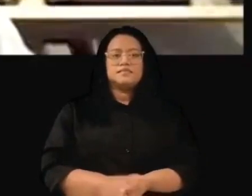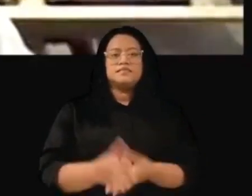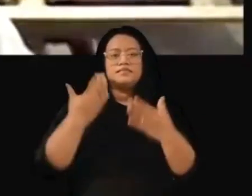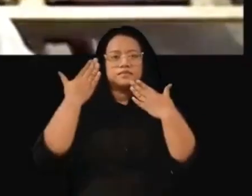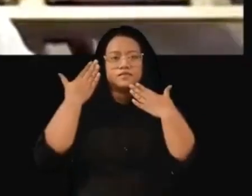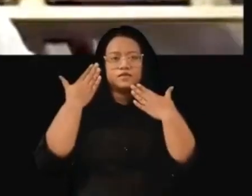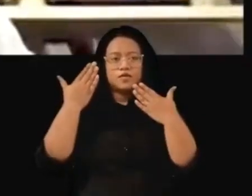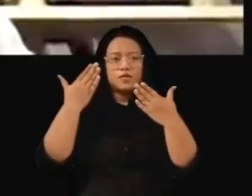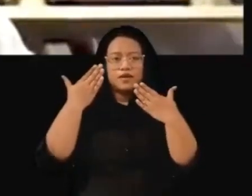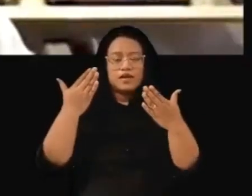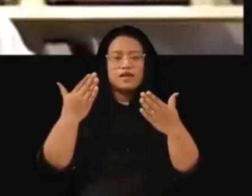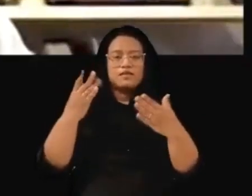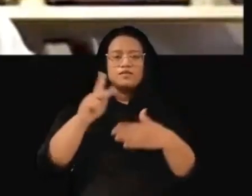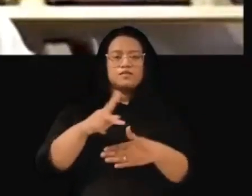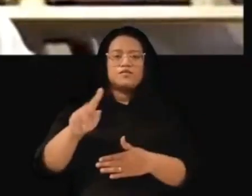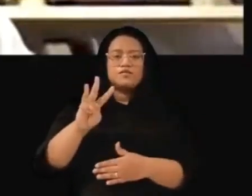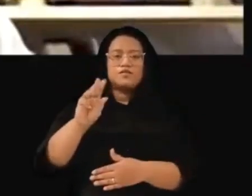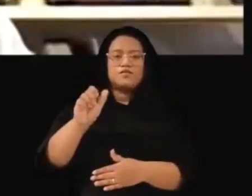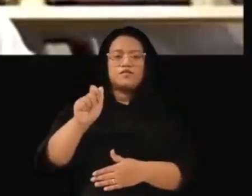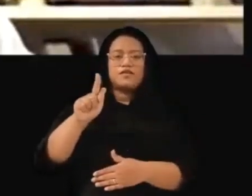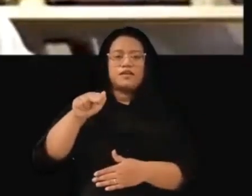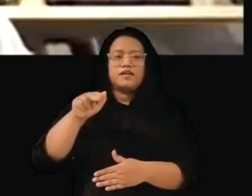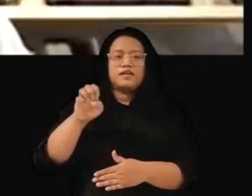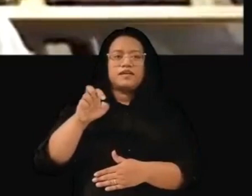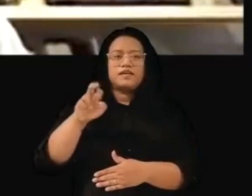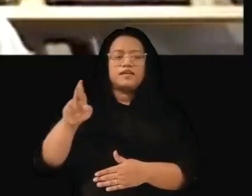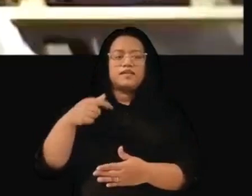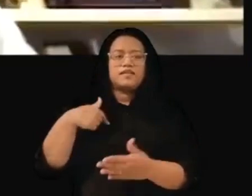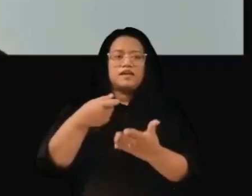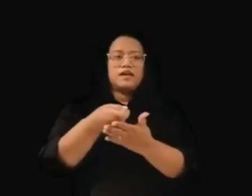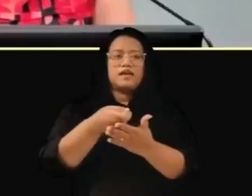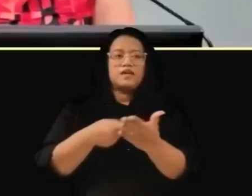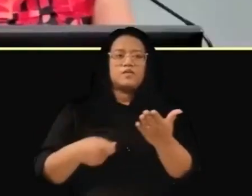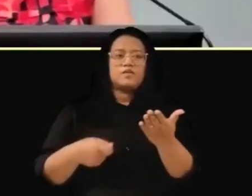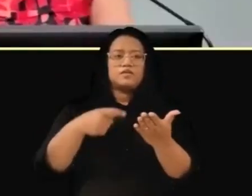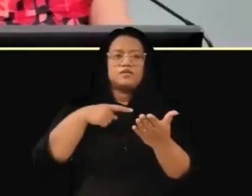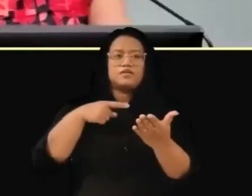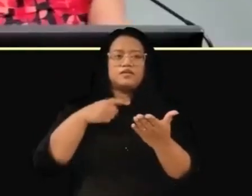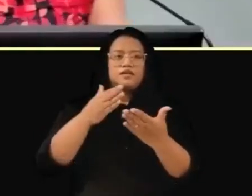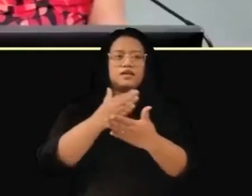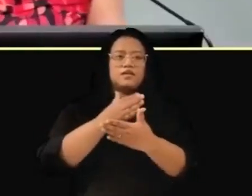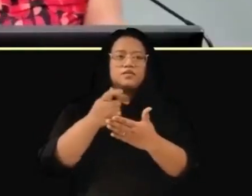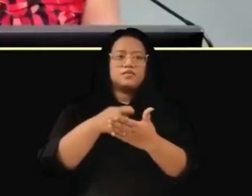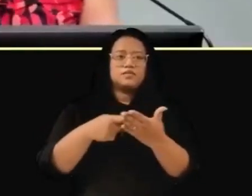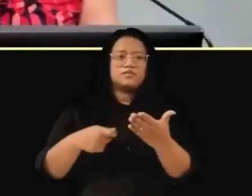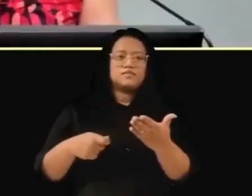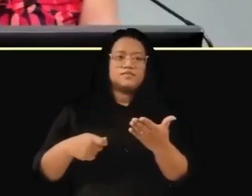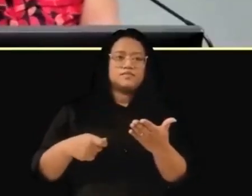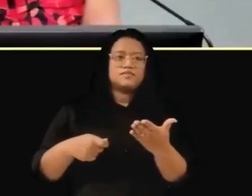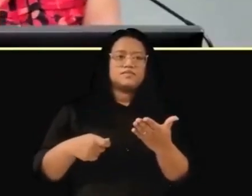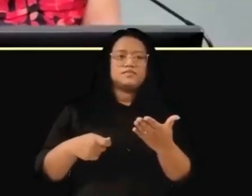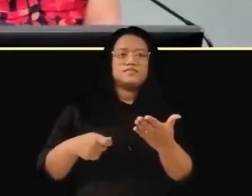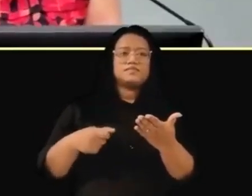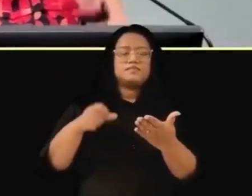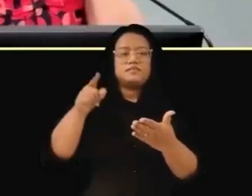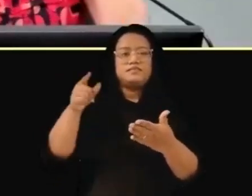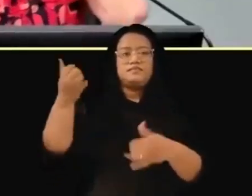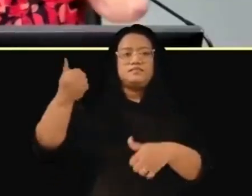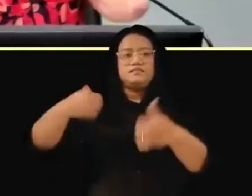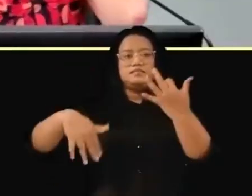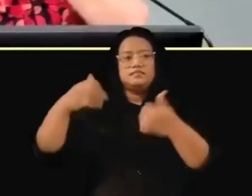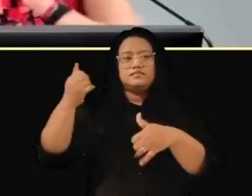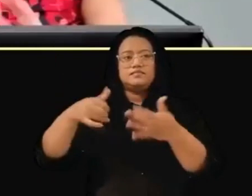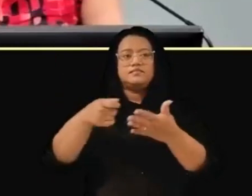obrigada, professor Wagner. Eu fui anotando algumas coisas enquanto o senhor foi